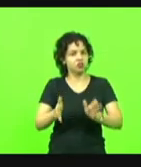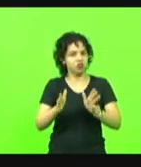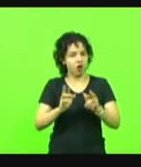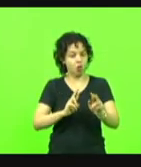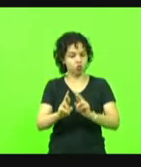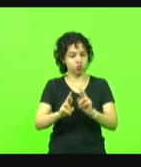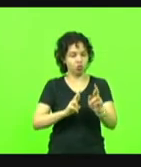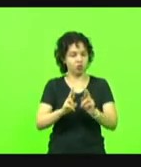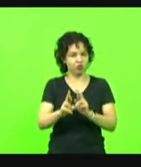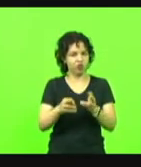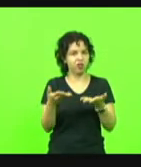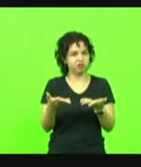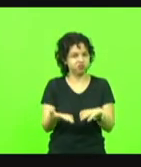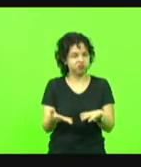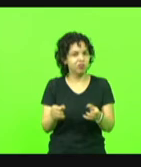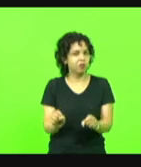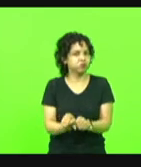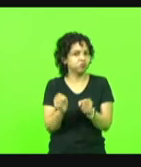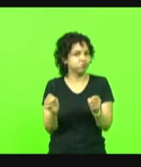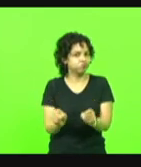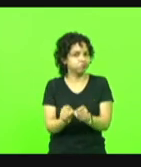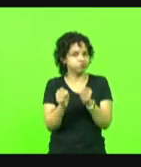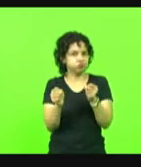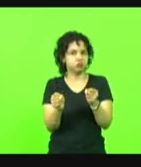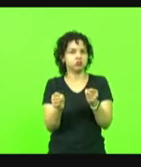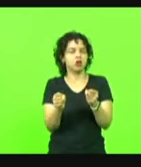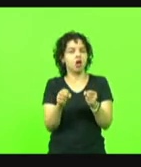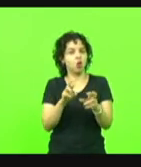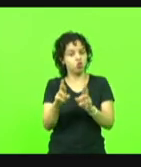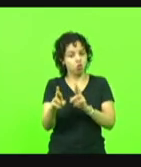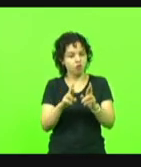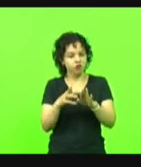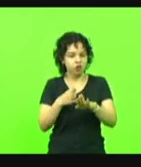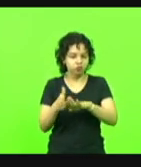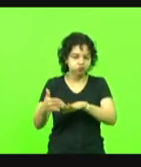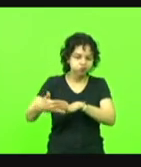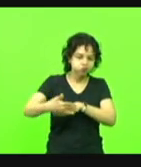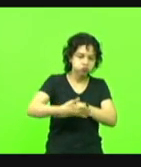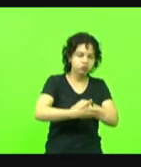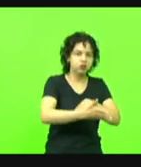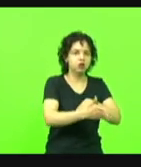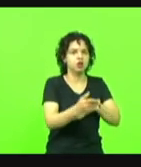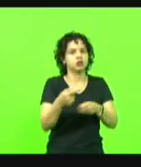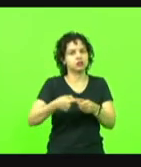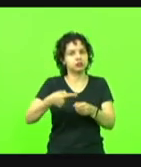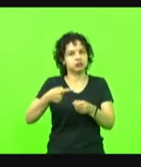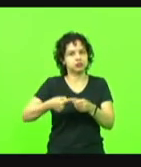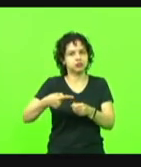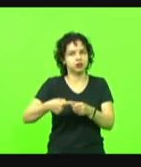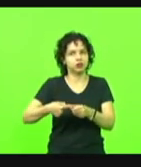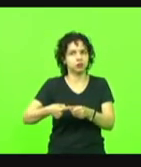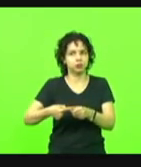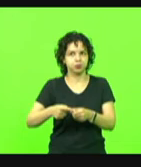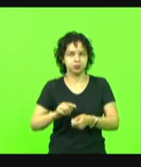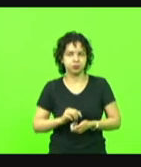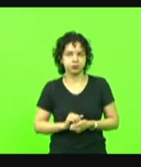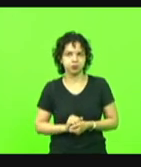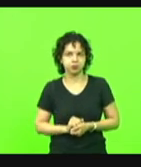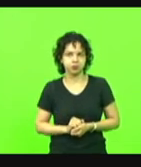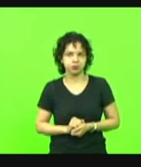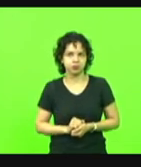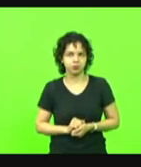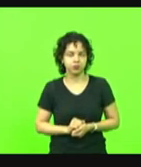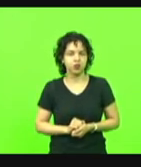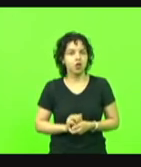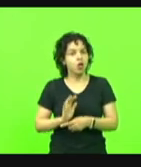danificada, uma rodovia que passa por dentro da cidade. Portanto, além de levar uma